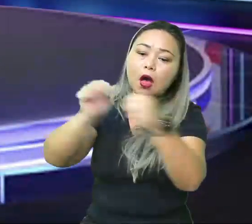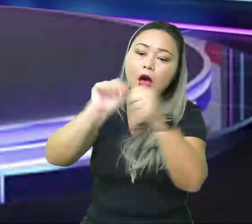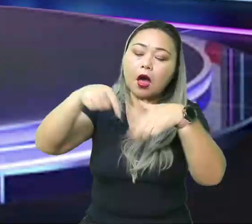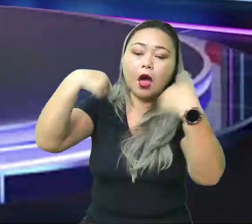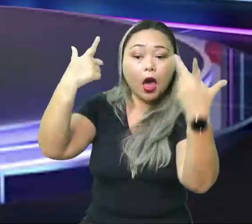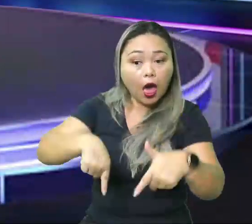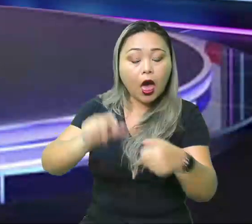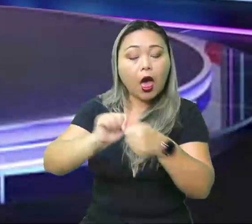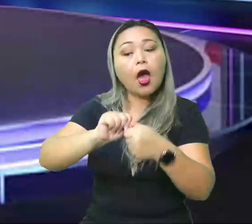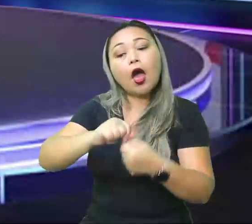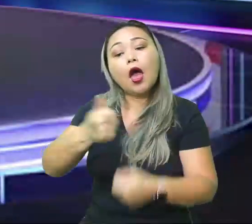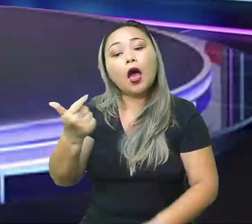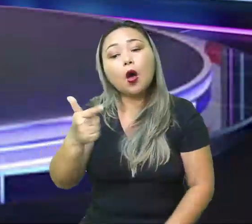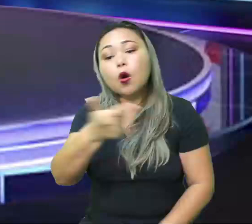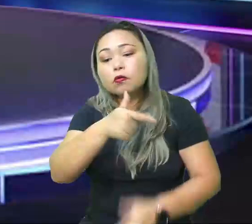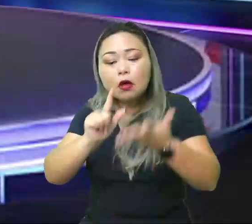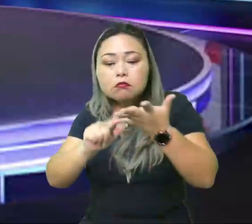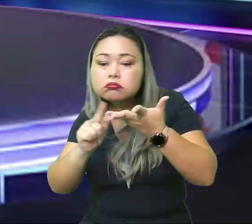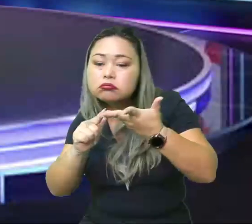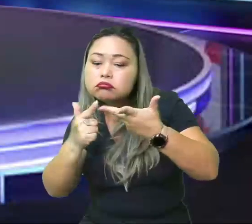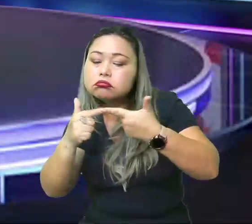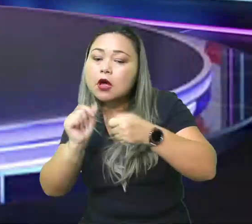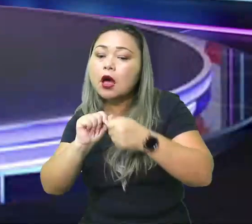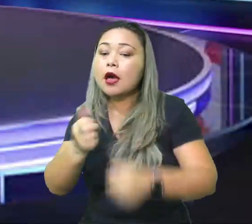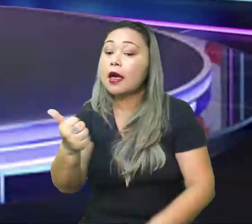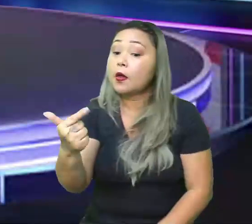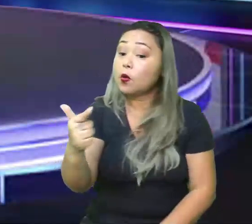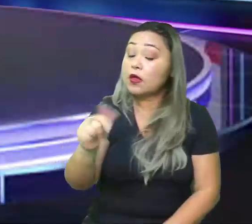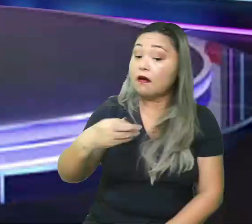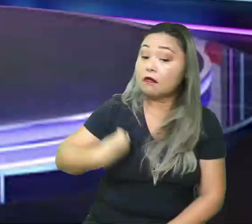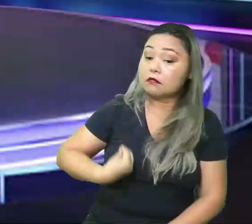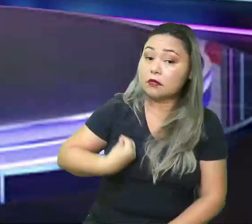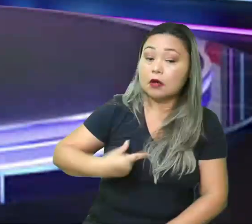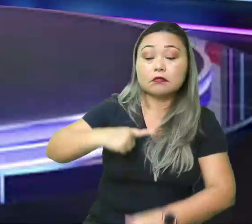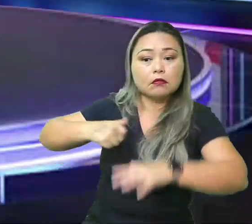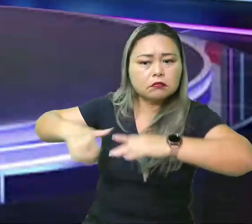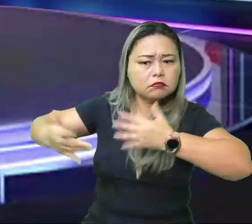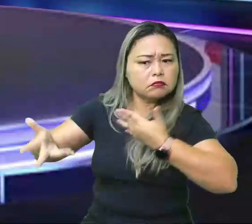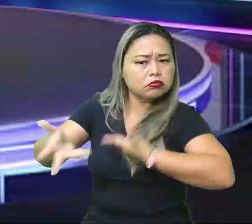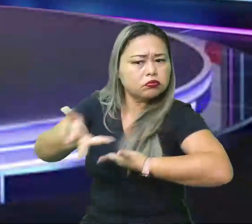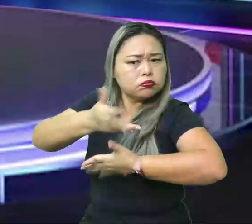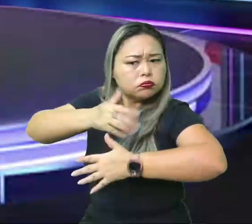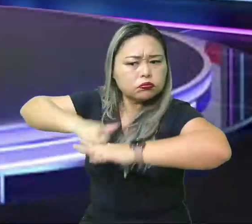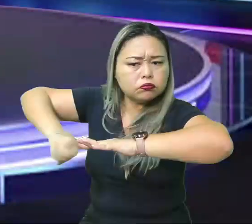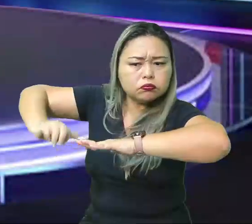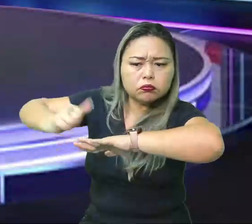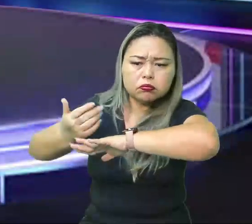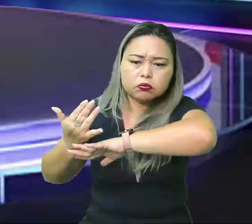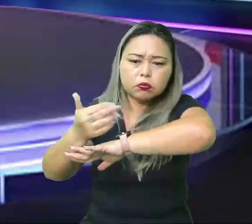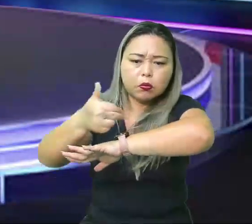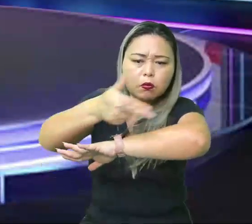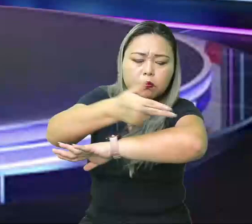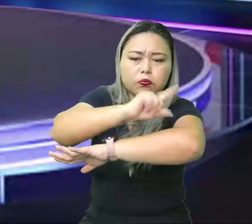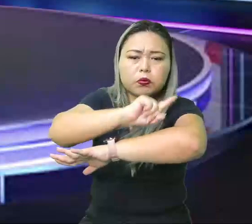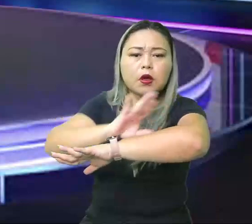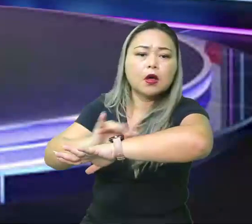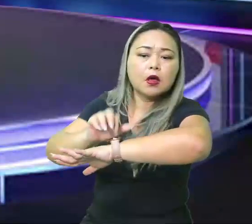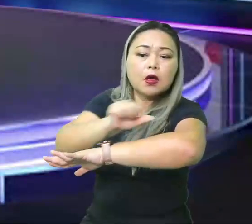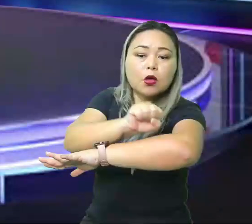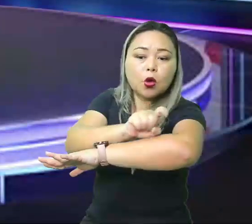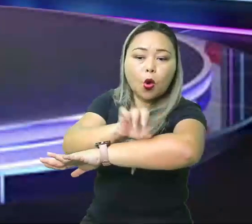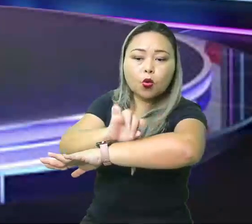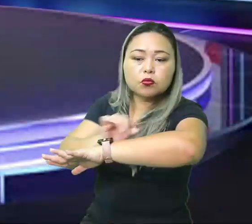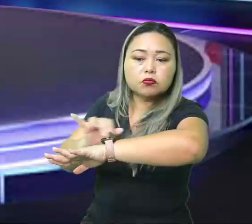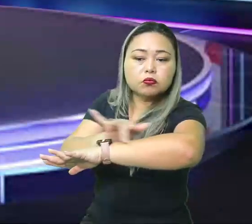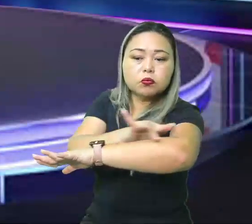isso são fatores, né, abióticos, que vão estar interagindo, tá? E o solo também, né?